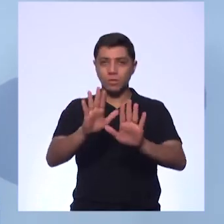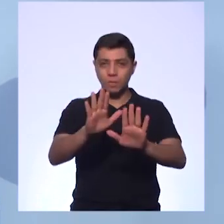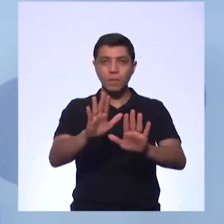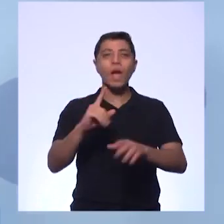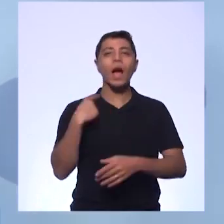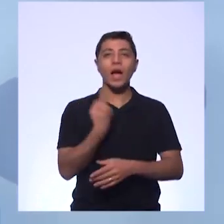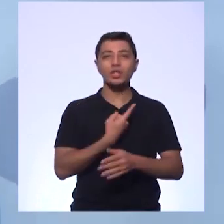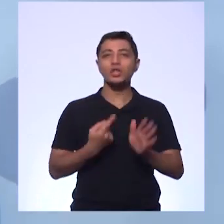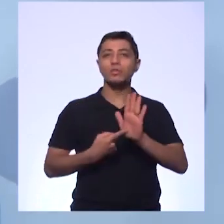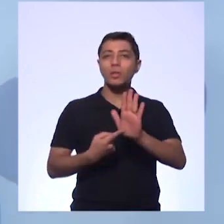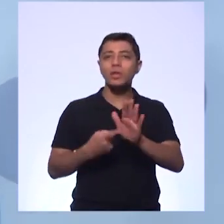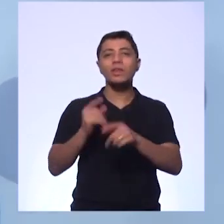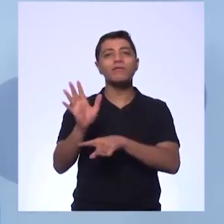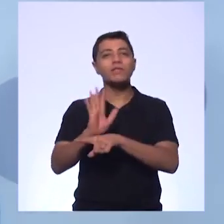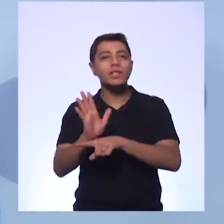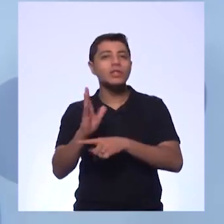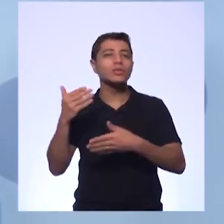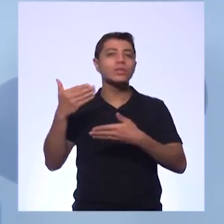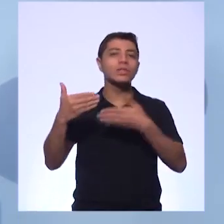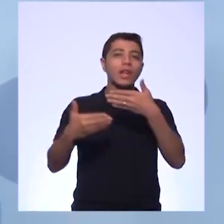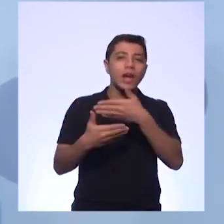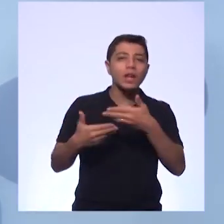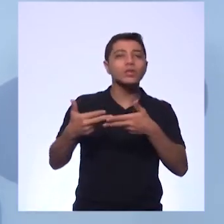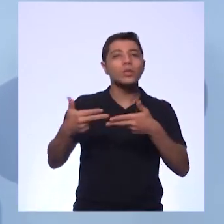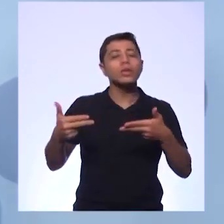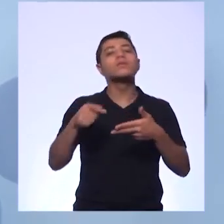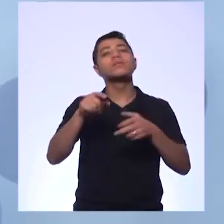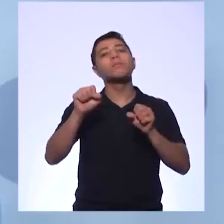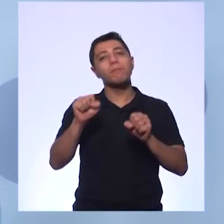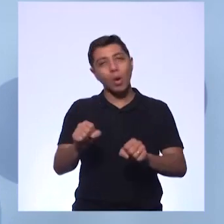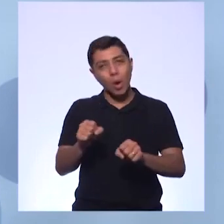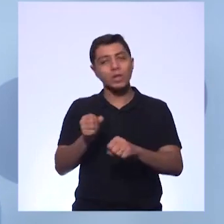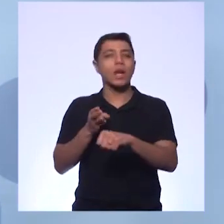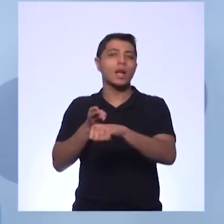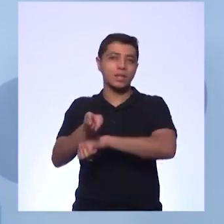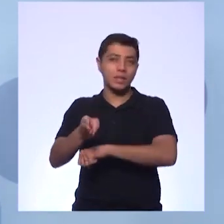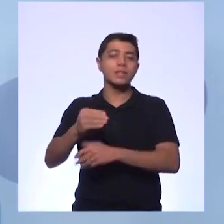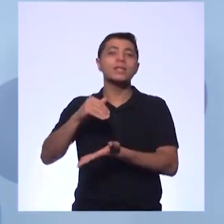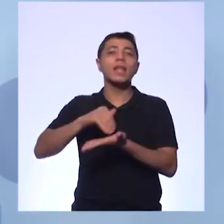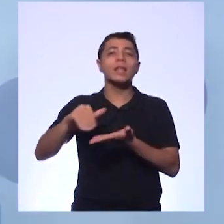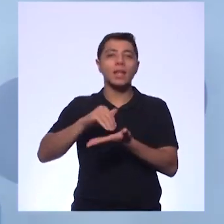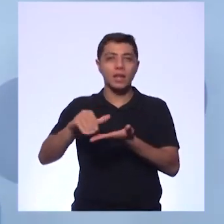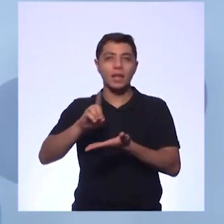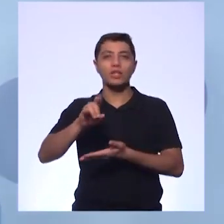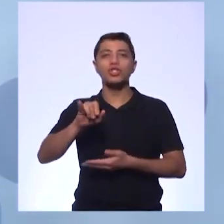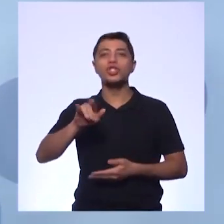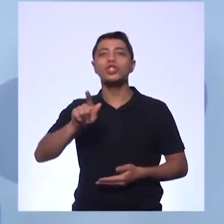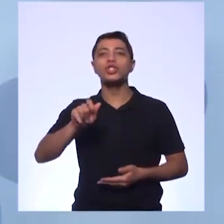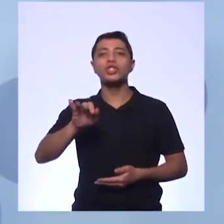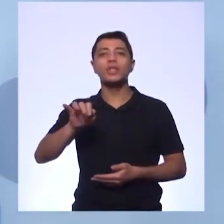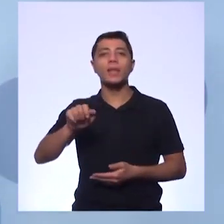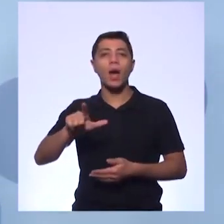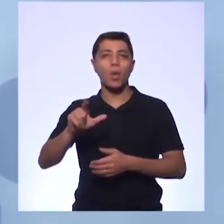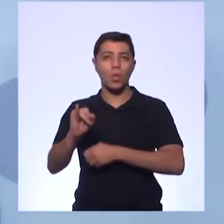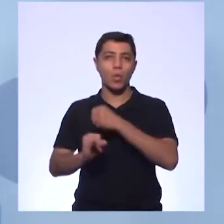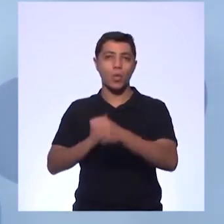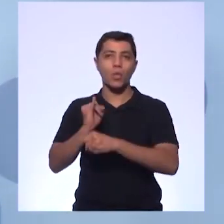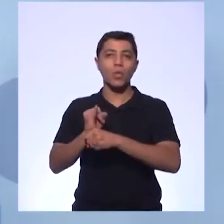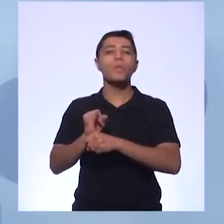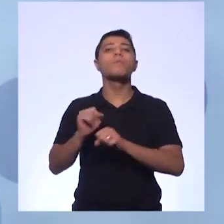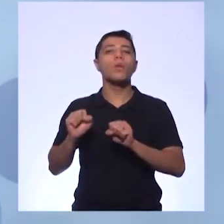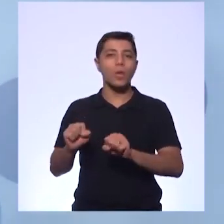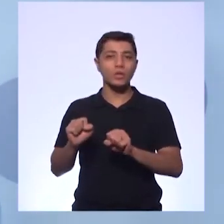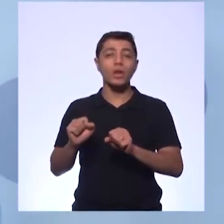Secretaria Digital, geralmente no final do dia, porque a gente ainda faz algumas revisões antes de a aula ir para o ar, então a gente não tem como colocar a aula